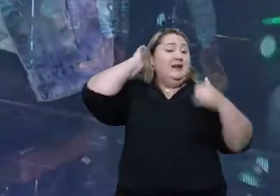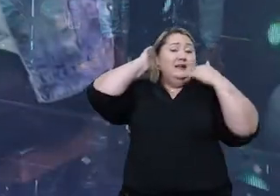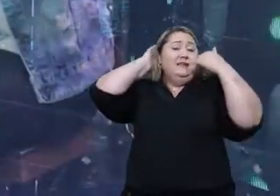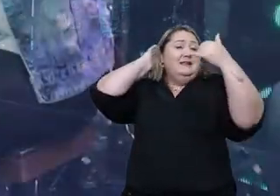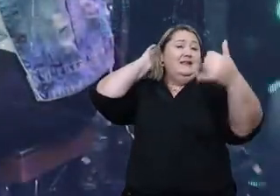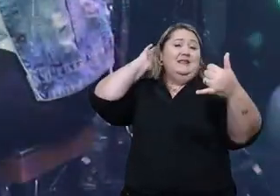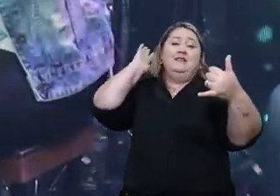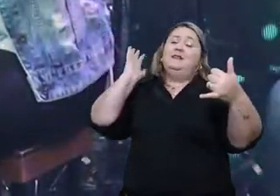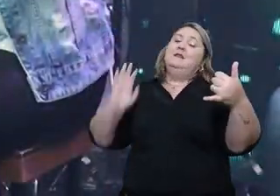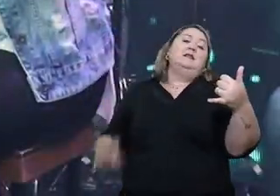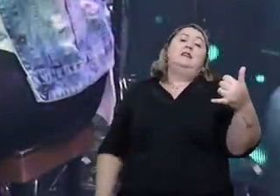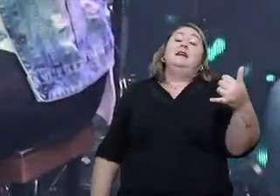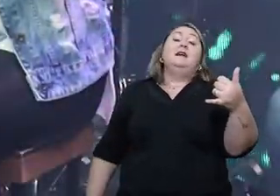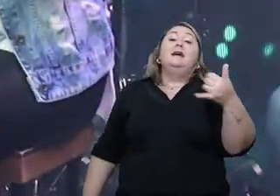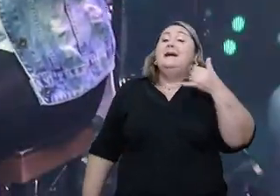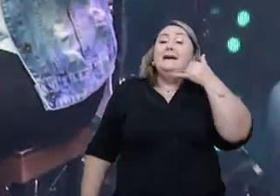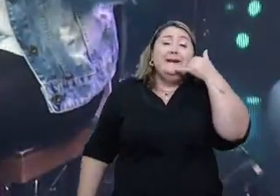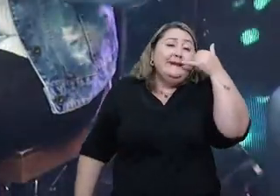Só